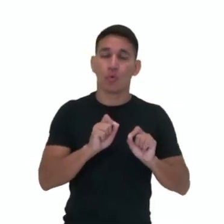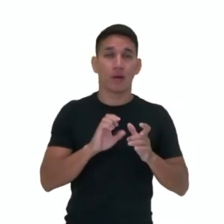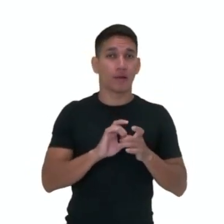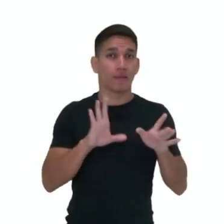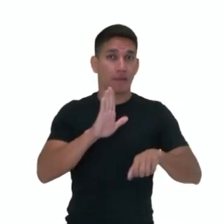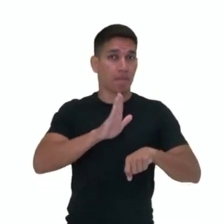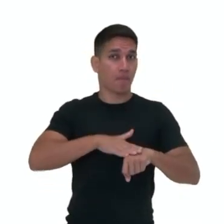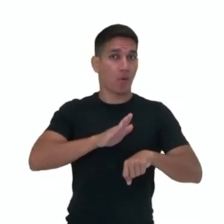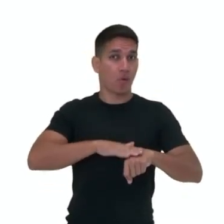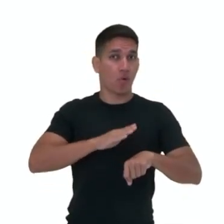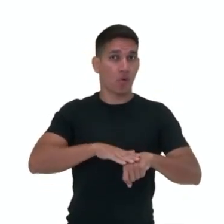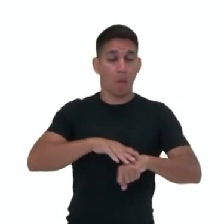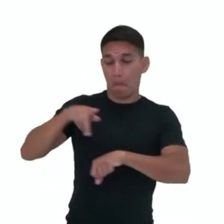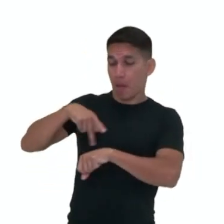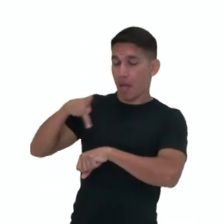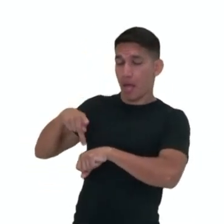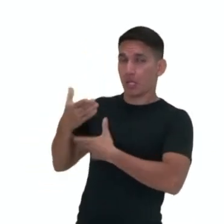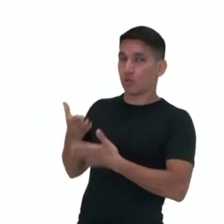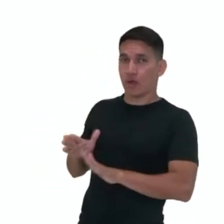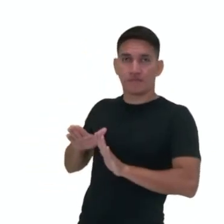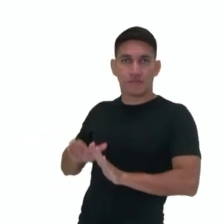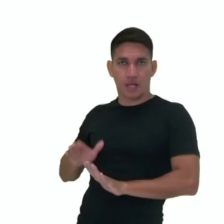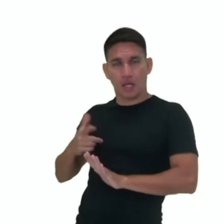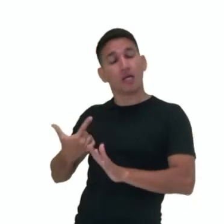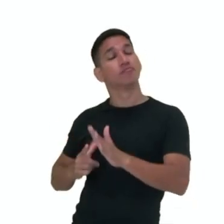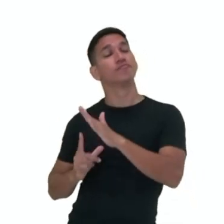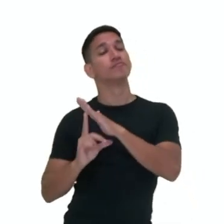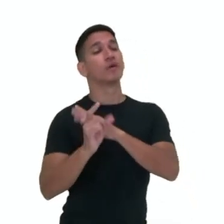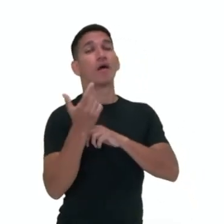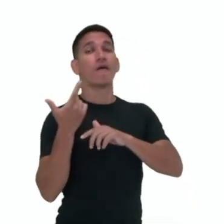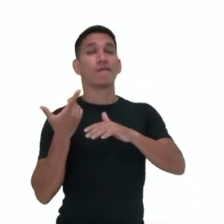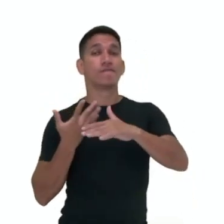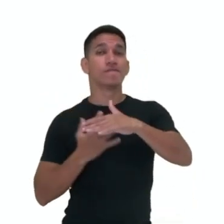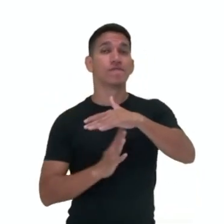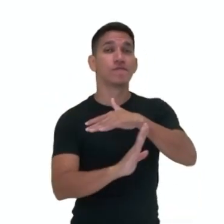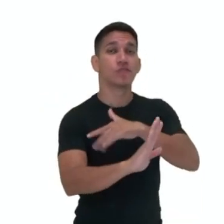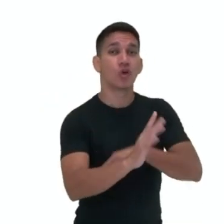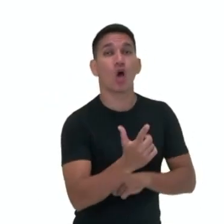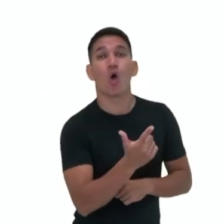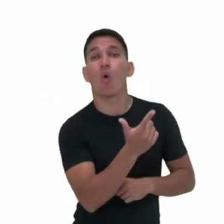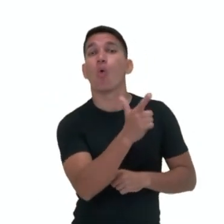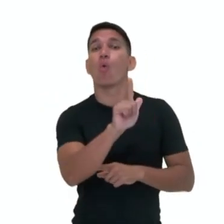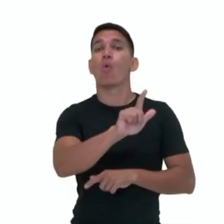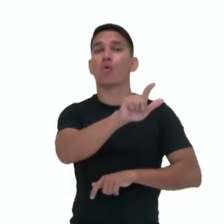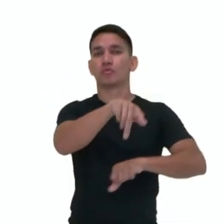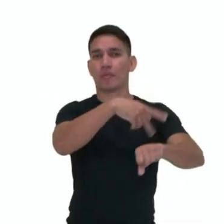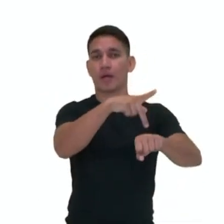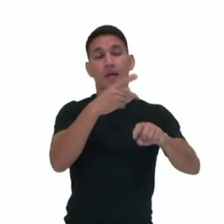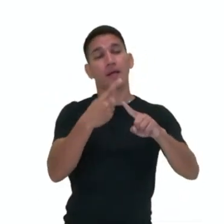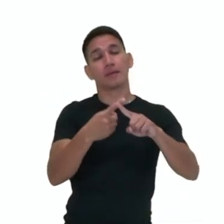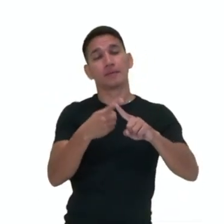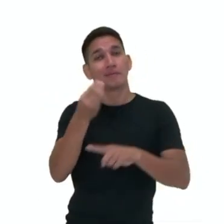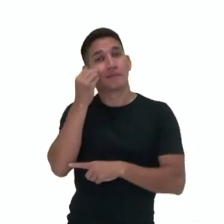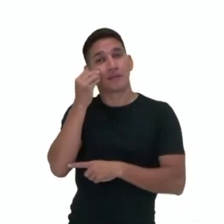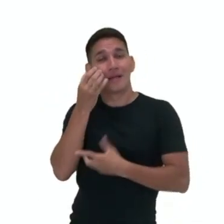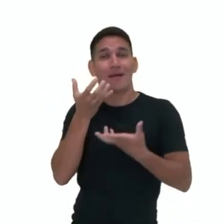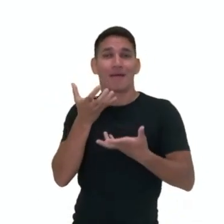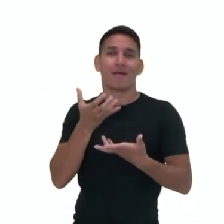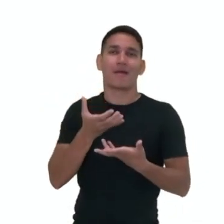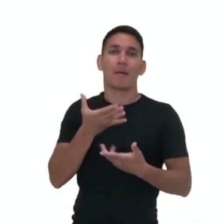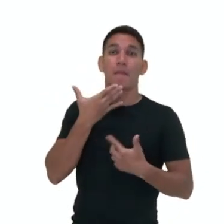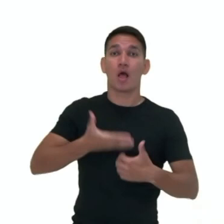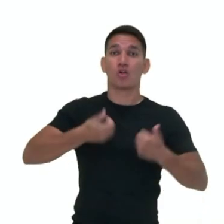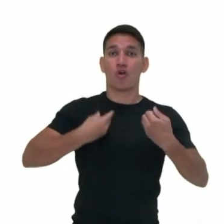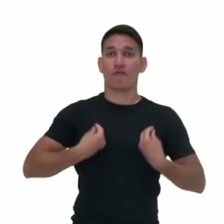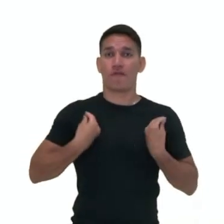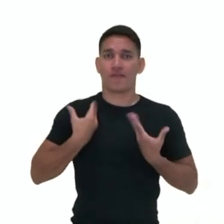livre-arbítrio, ele sai do seu país, né, de origem e vai para um outro país em busca de melhorias de vida, né? Então, ele não está sendo perseguido em seu país,